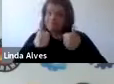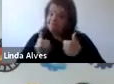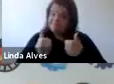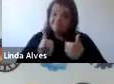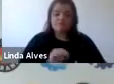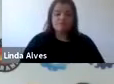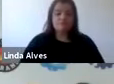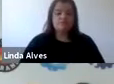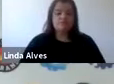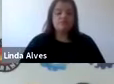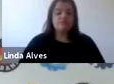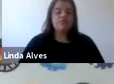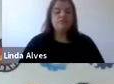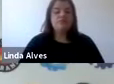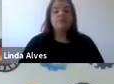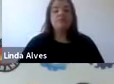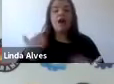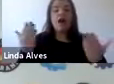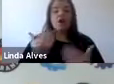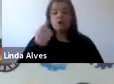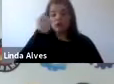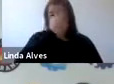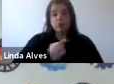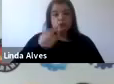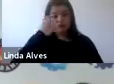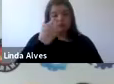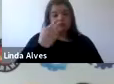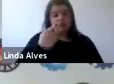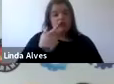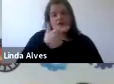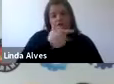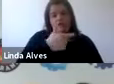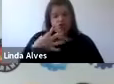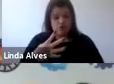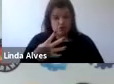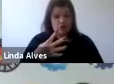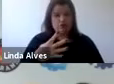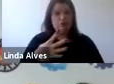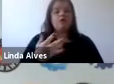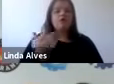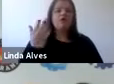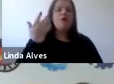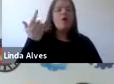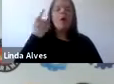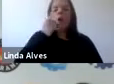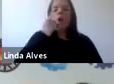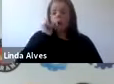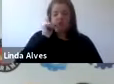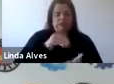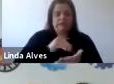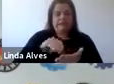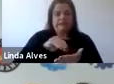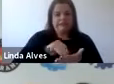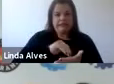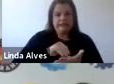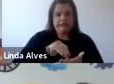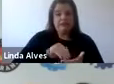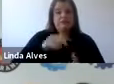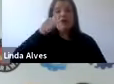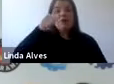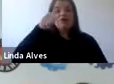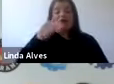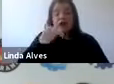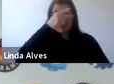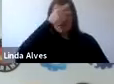últimas 24 horas, a Secretaria Municipal de Saúde nos dá conta que ocorreram 7 óbitos e